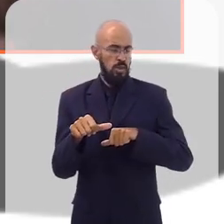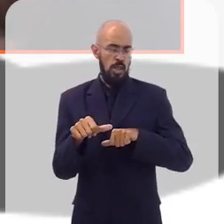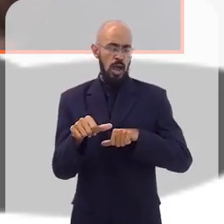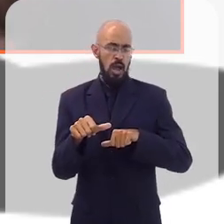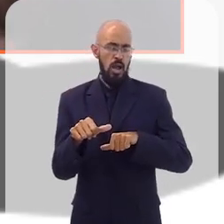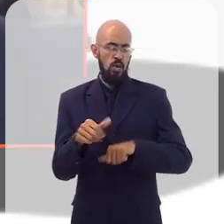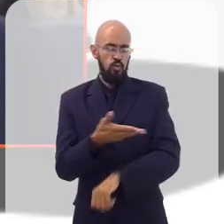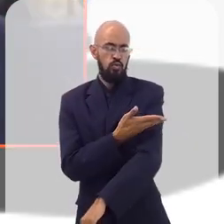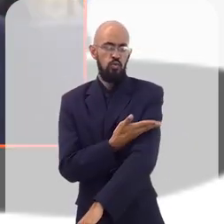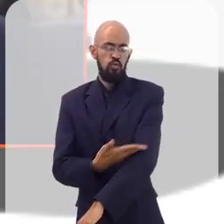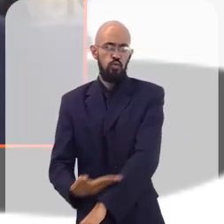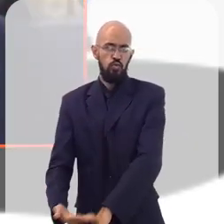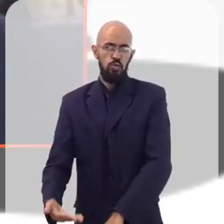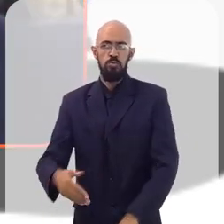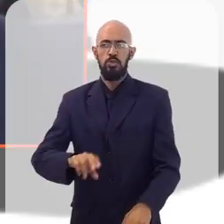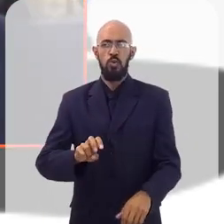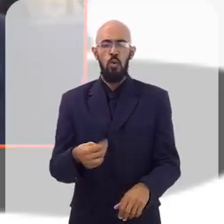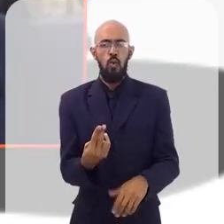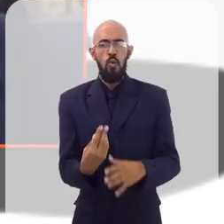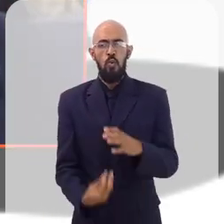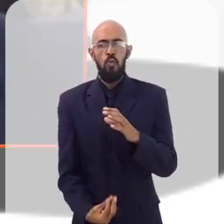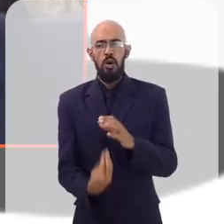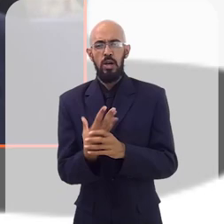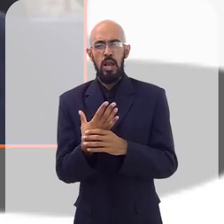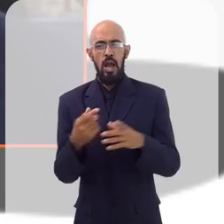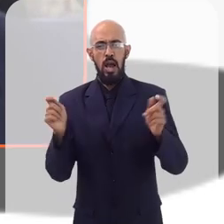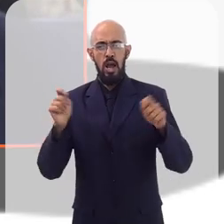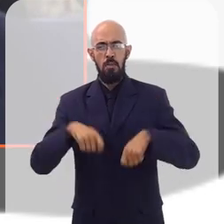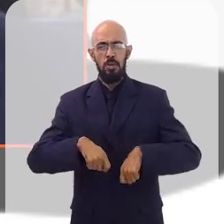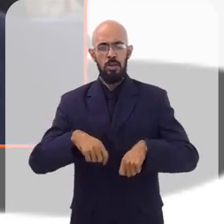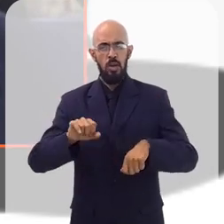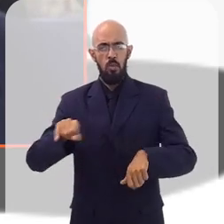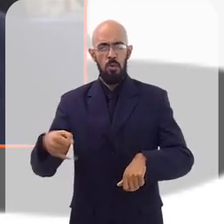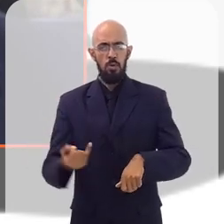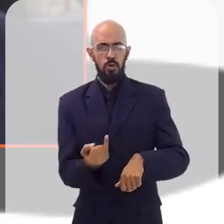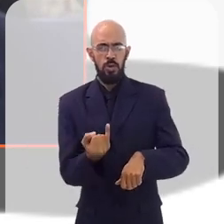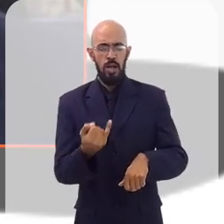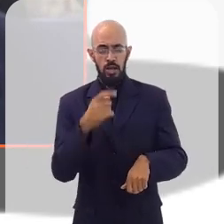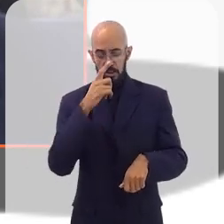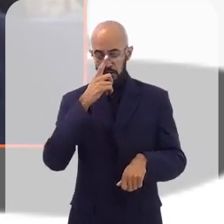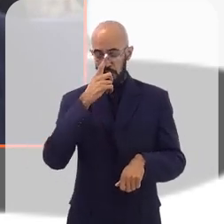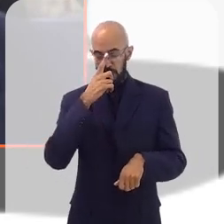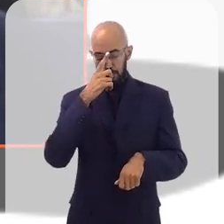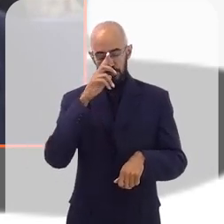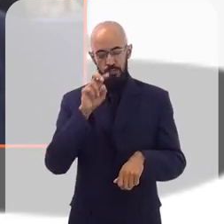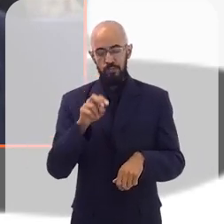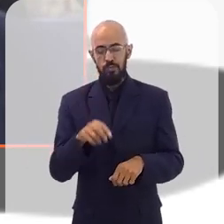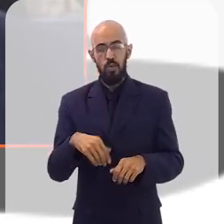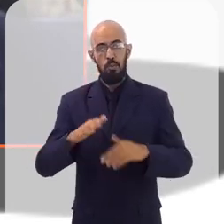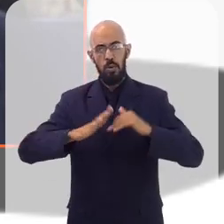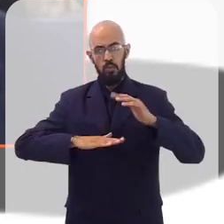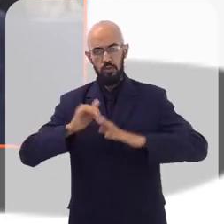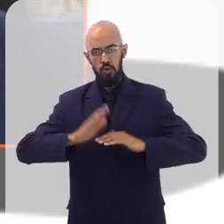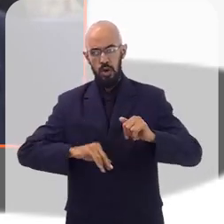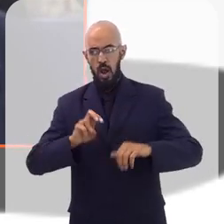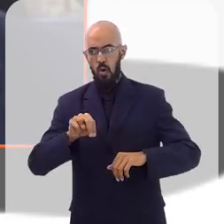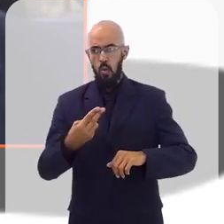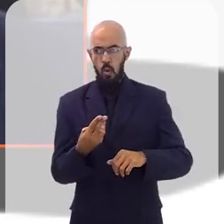então a gente não tomar providência hoje e passar mudar os costumes é